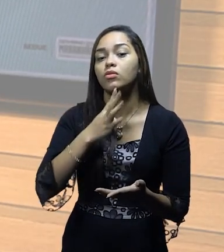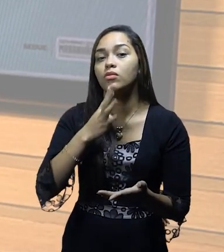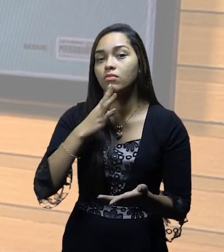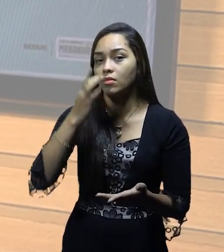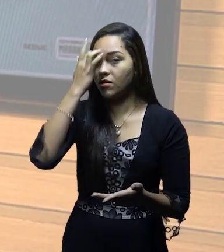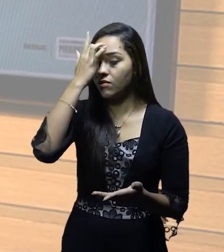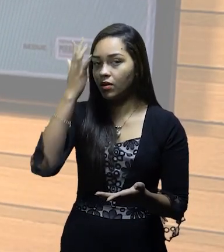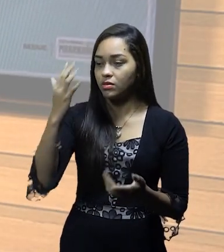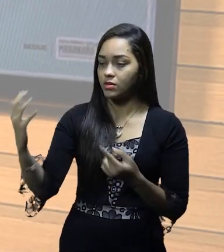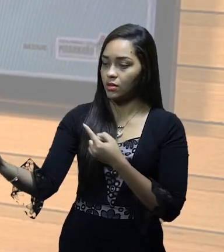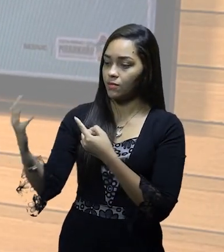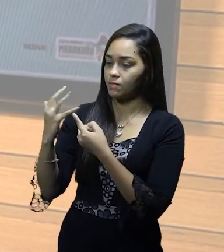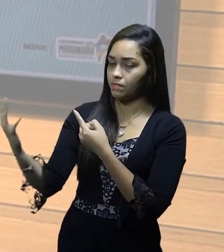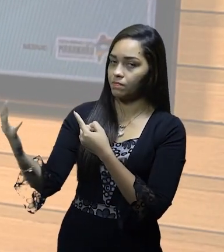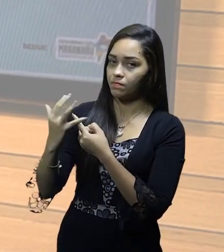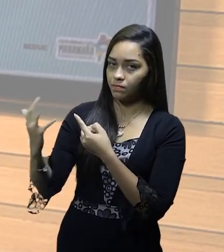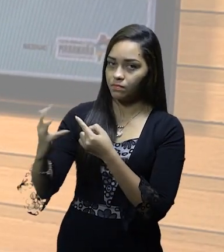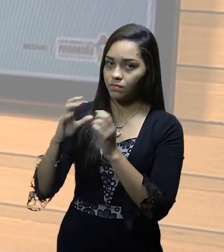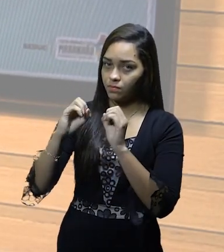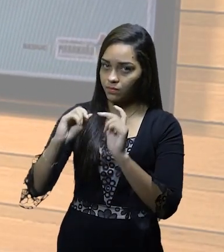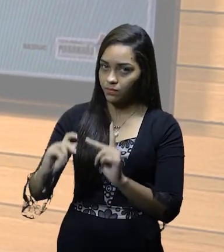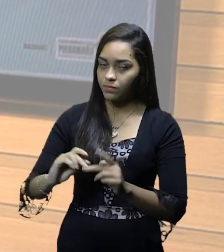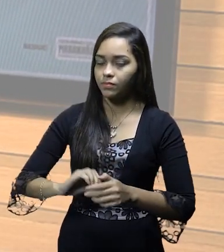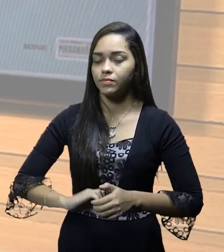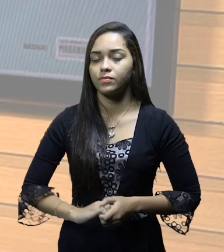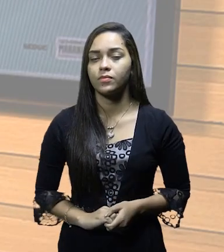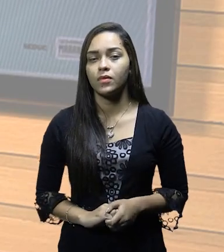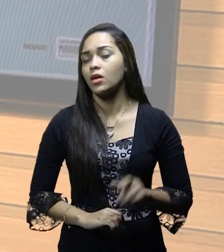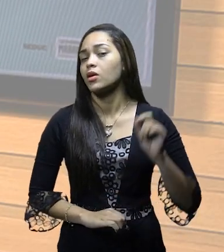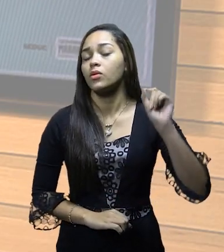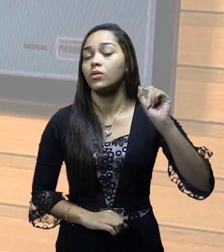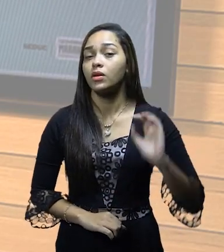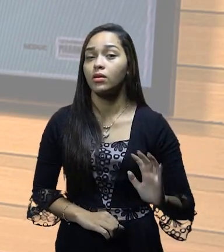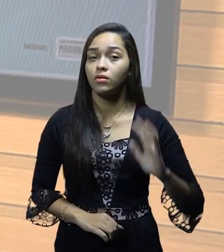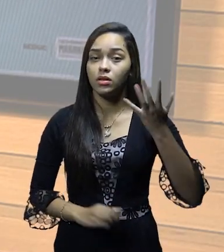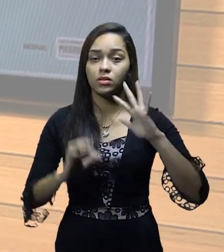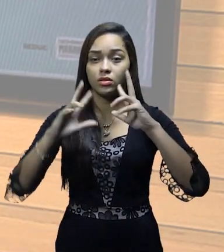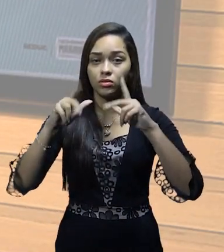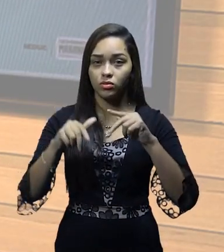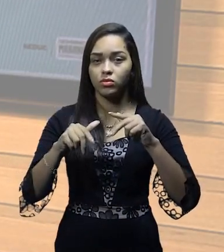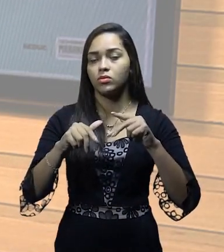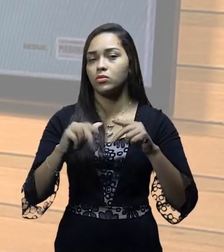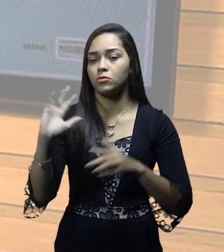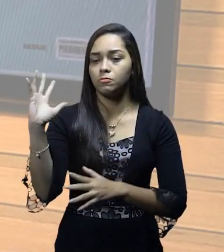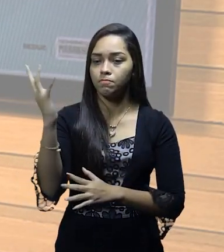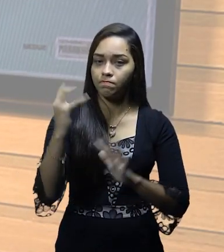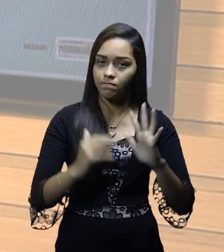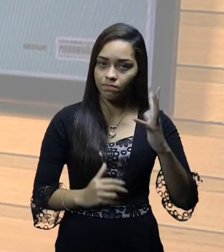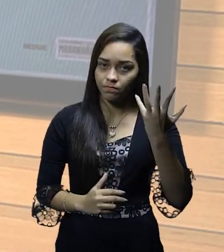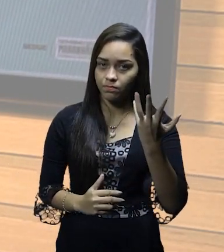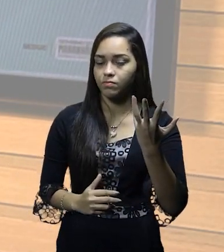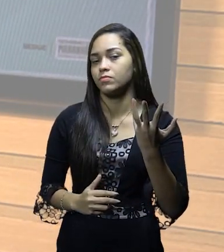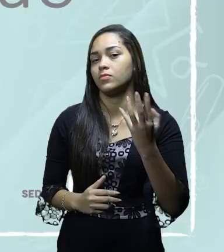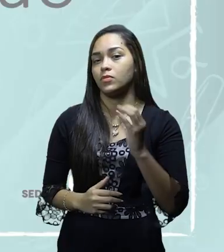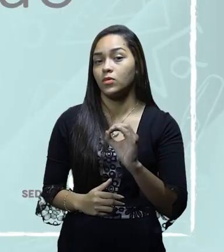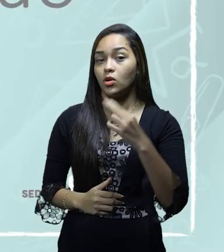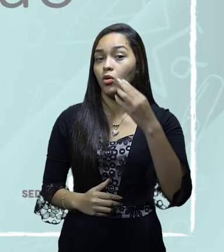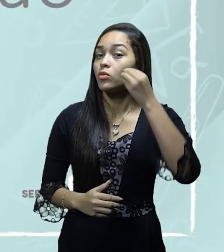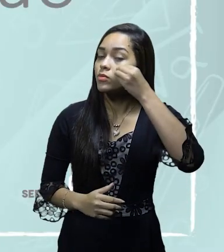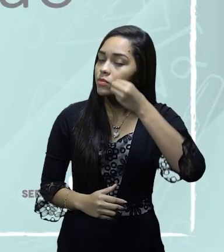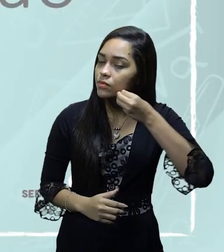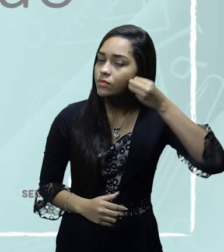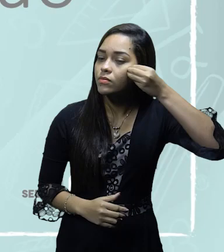sabia escrever. Então, quando você não tem muito conhecimento, é muito fácil de ser manipulado. Aí o que